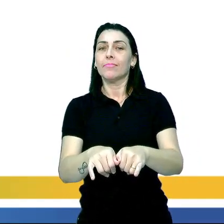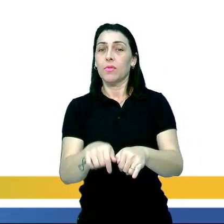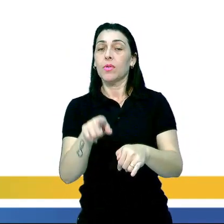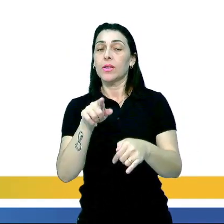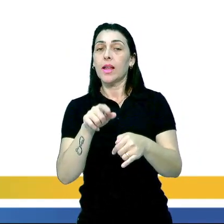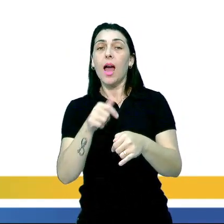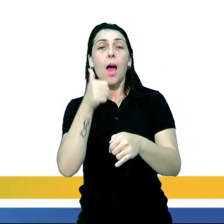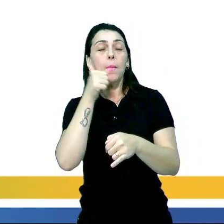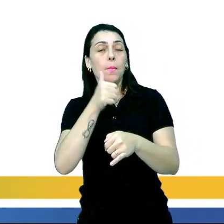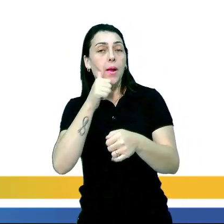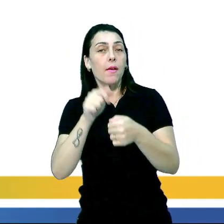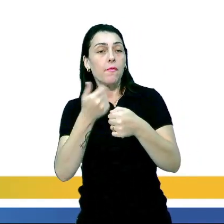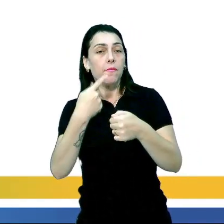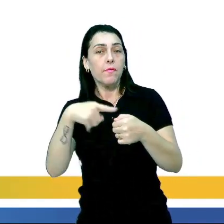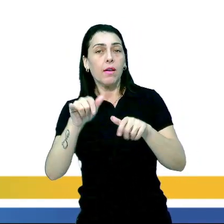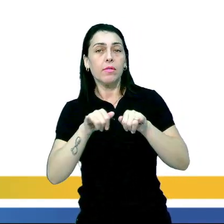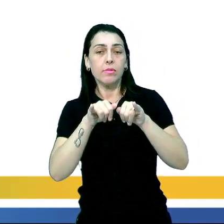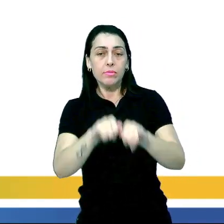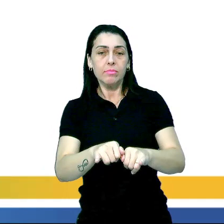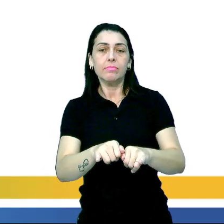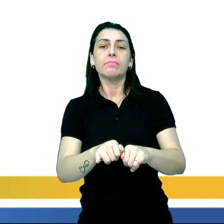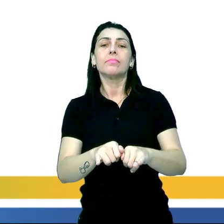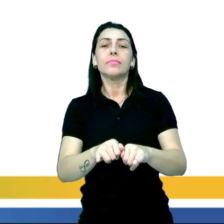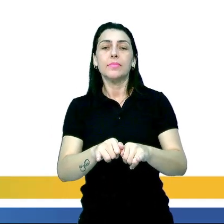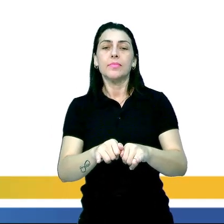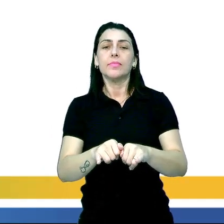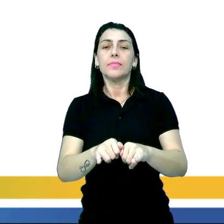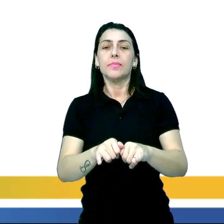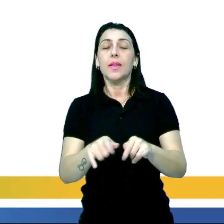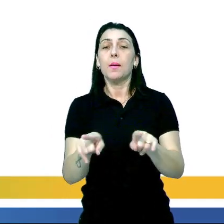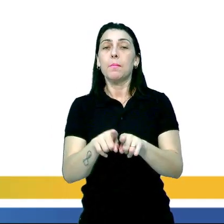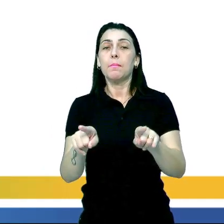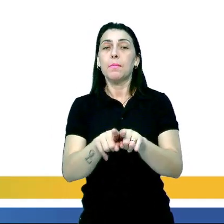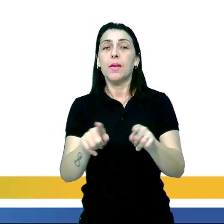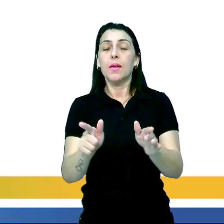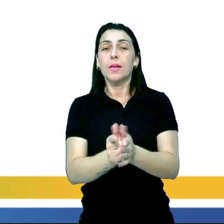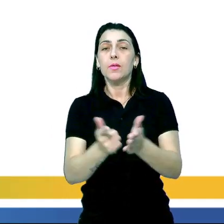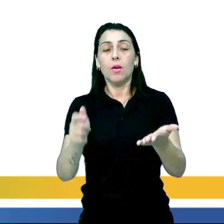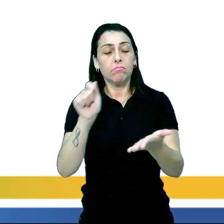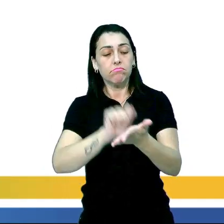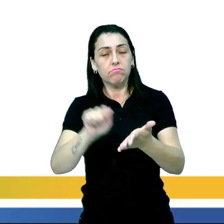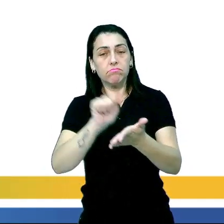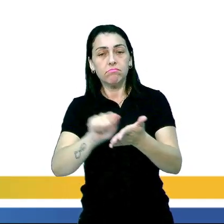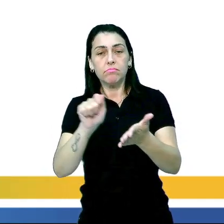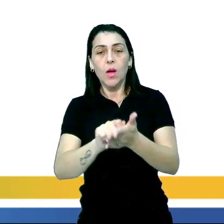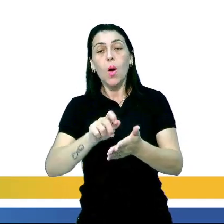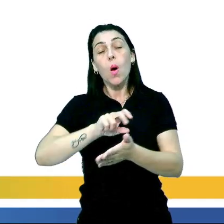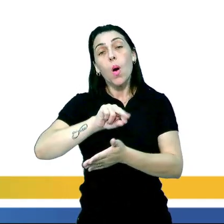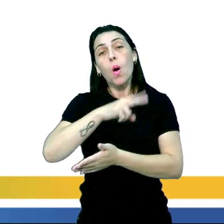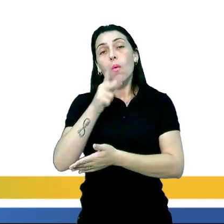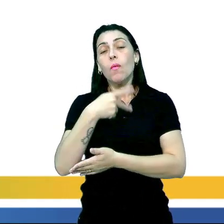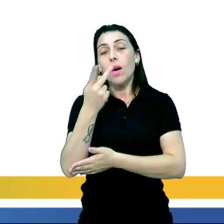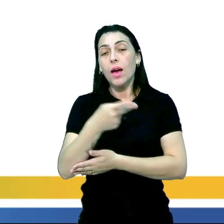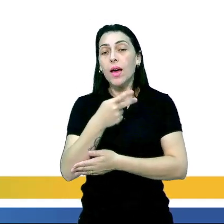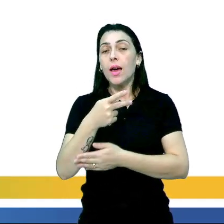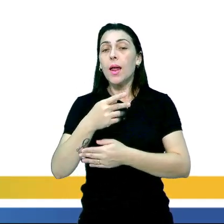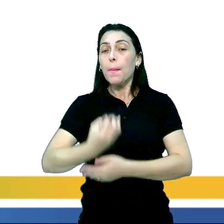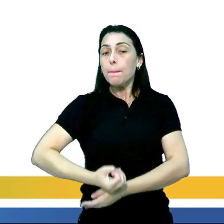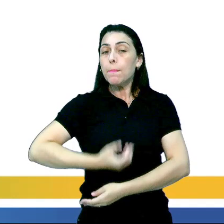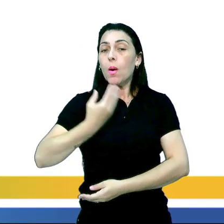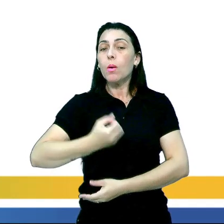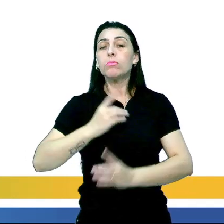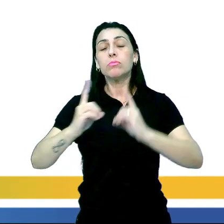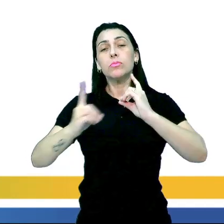supermercado, quando a dona de casa vai ao supermercado, a linguagem empregada no jornal escrito ou falado,